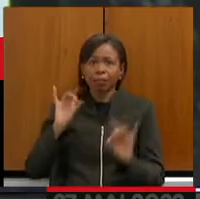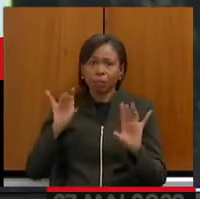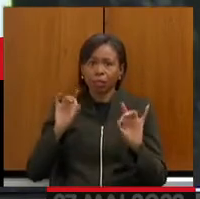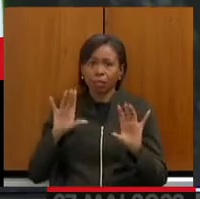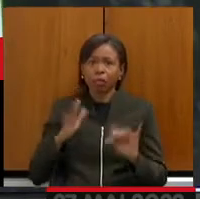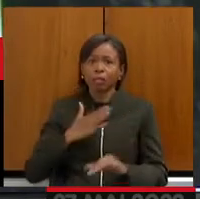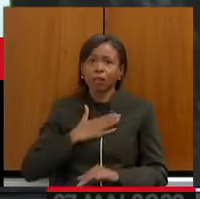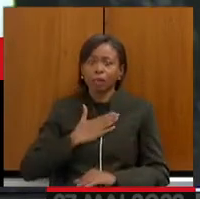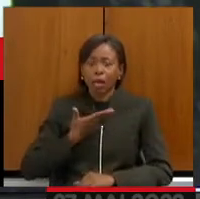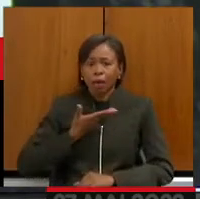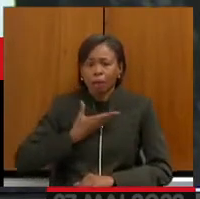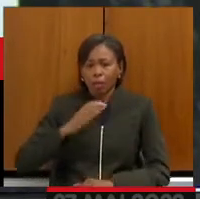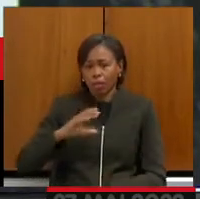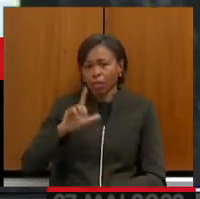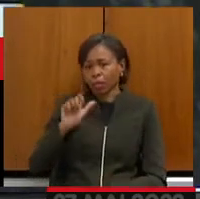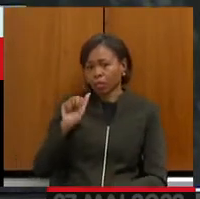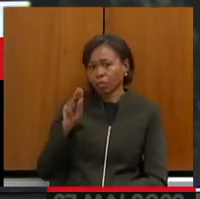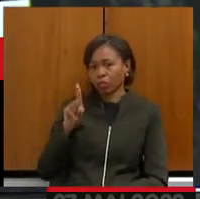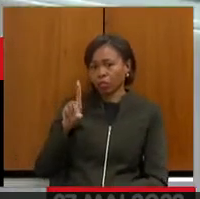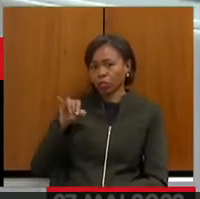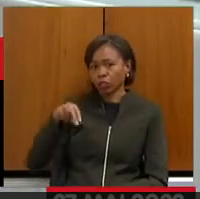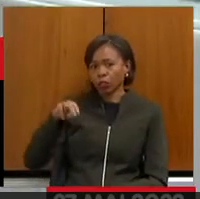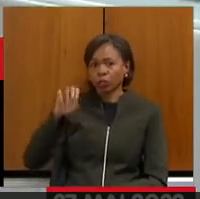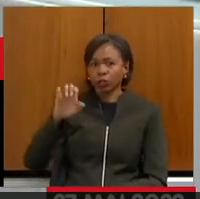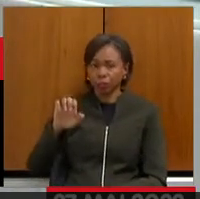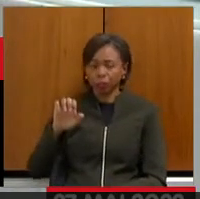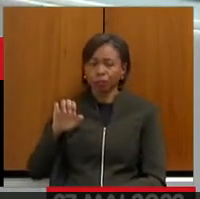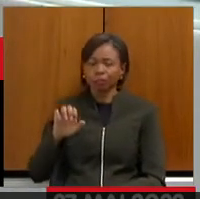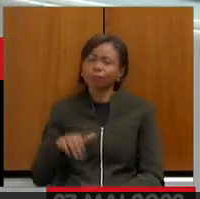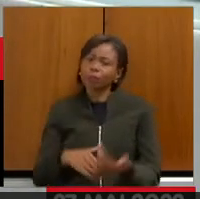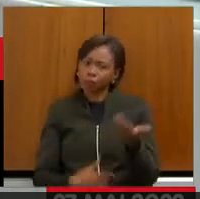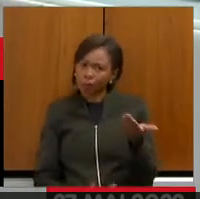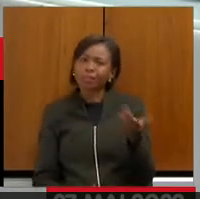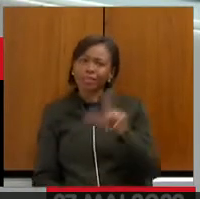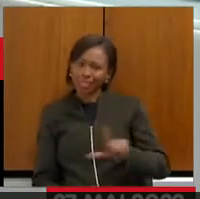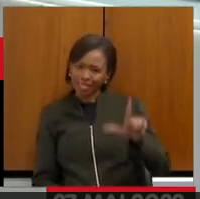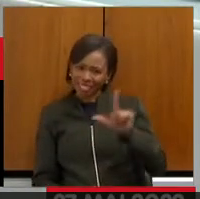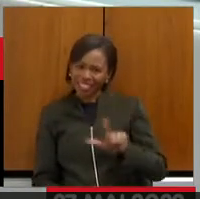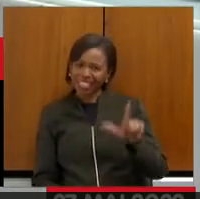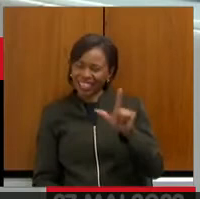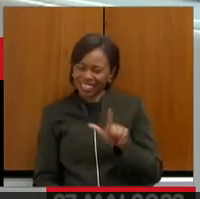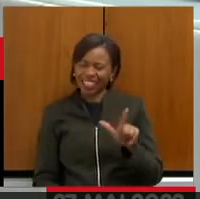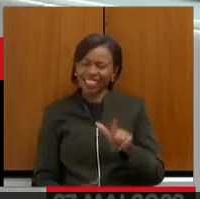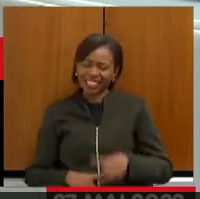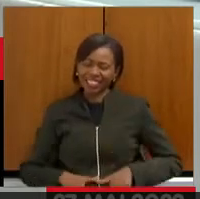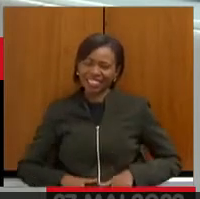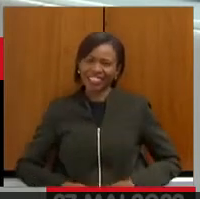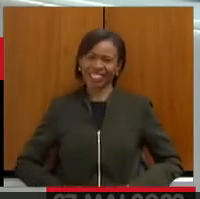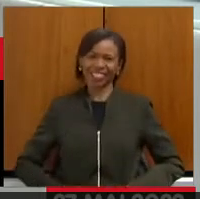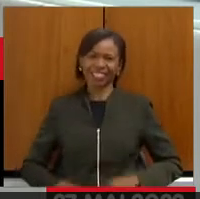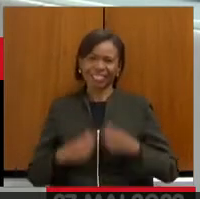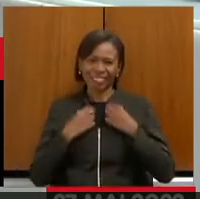amiga agricultora Claudiane da sua família eu paro Rejane Opá vereadora